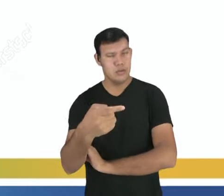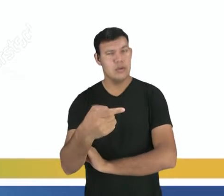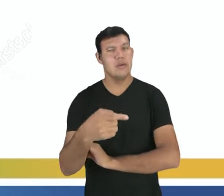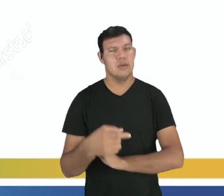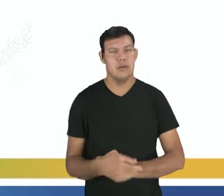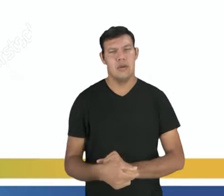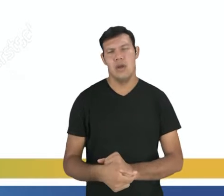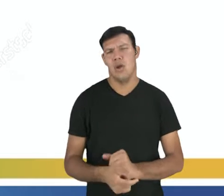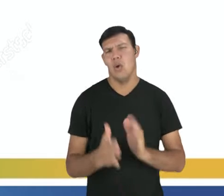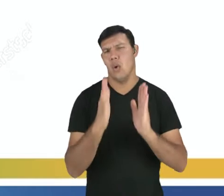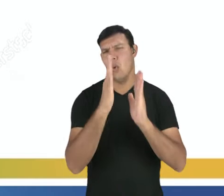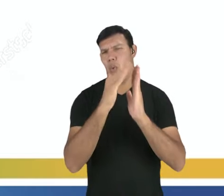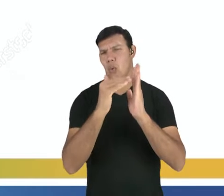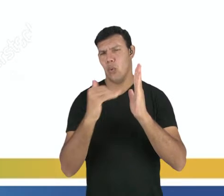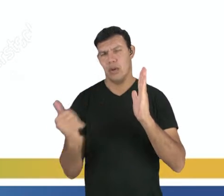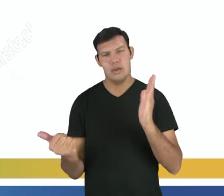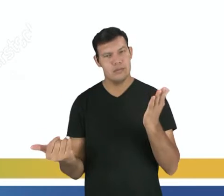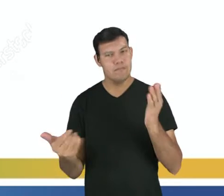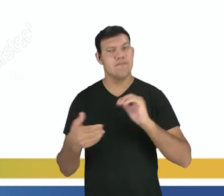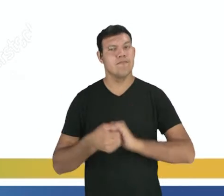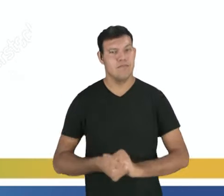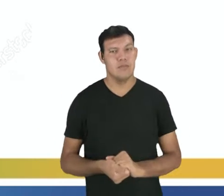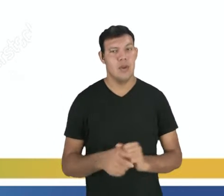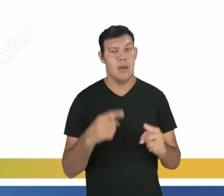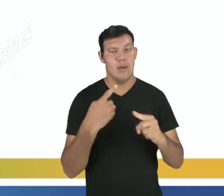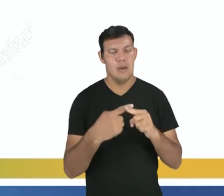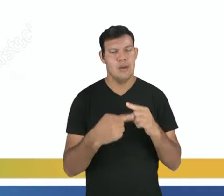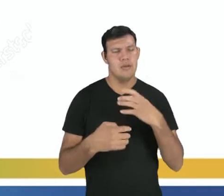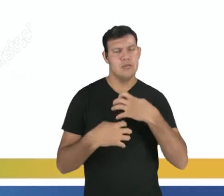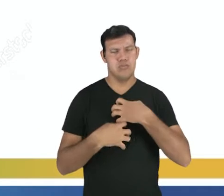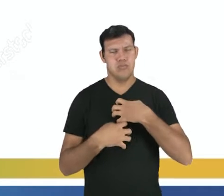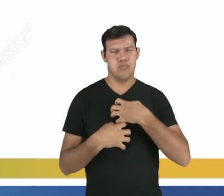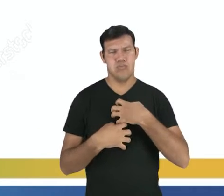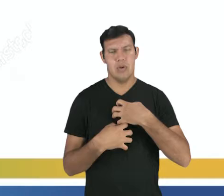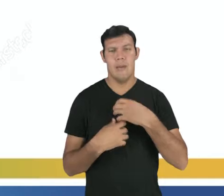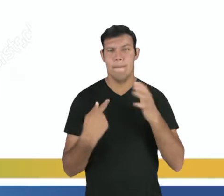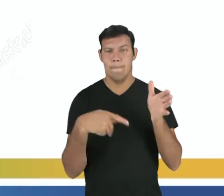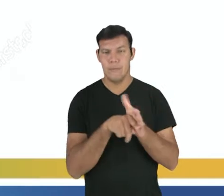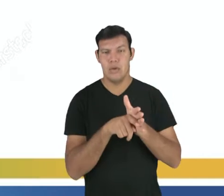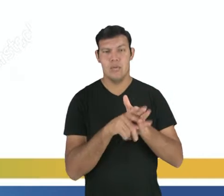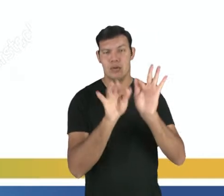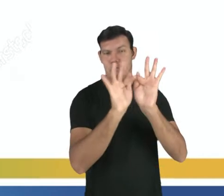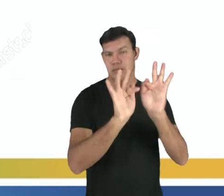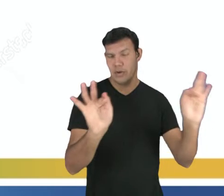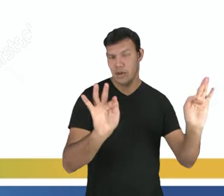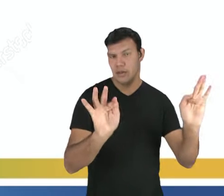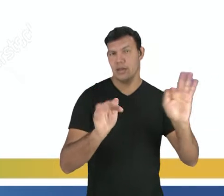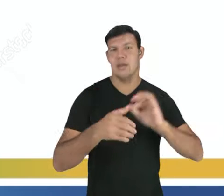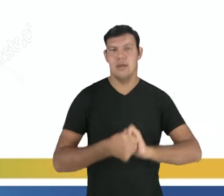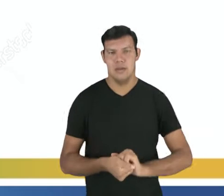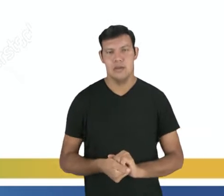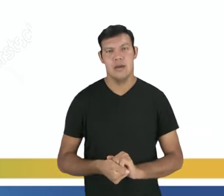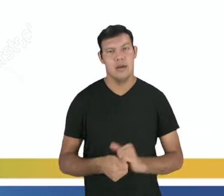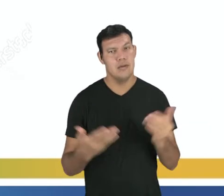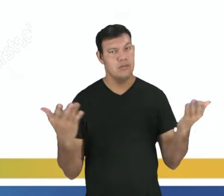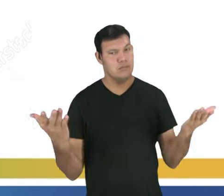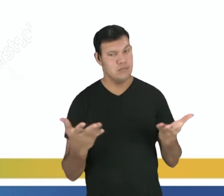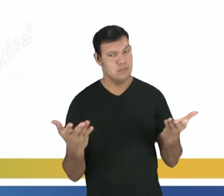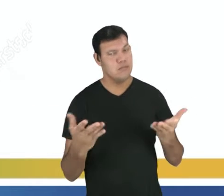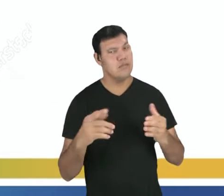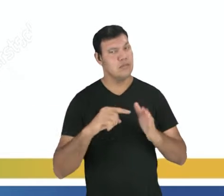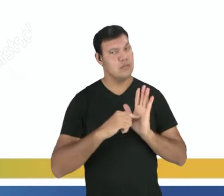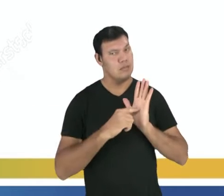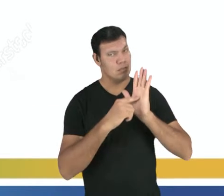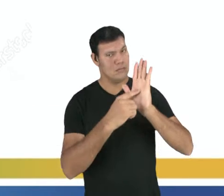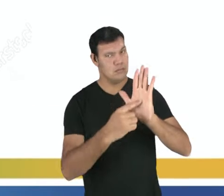questão de estilo, pois vai ao encontro da intenção do autor da frase. Então, a seguir nós vamos ver assim,